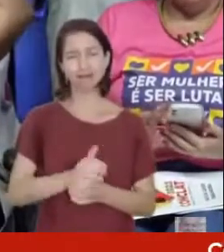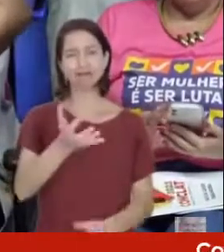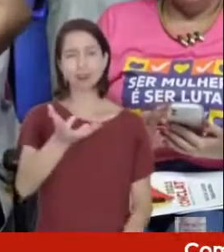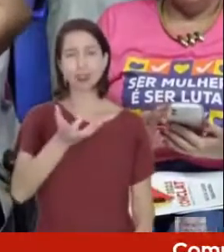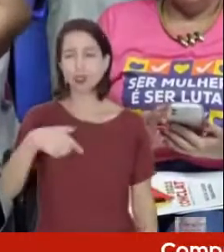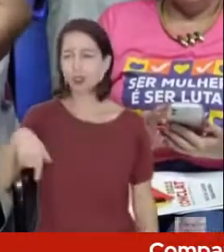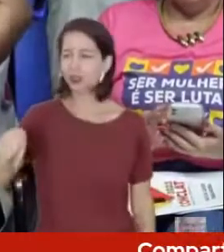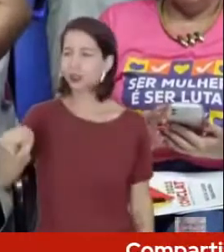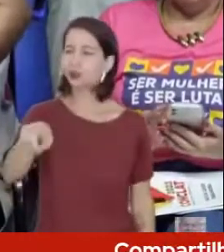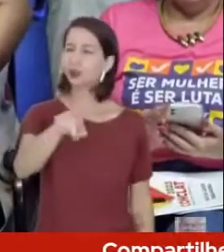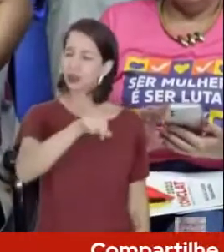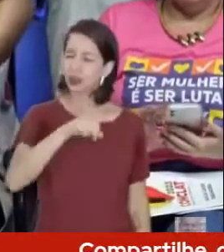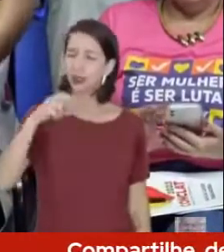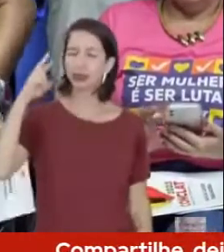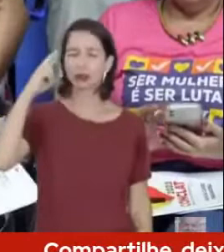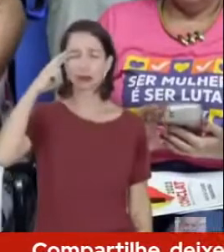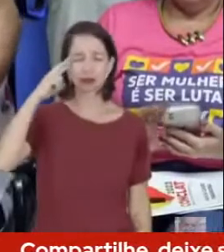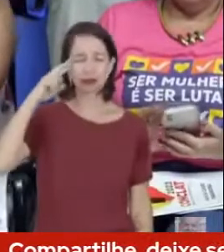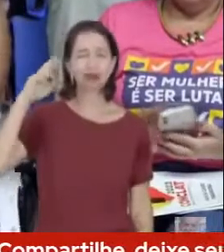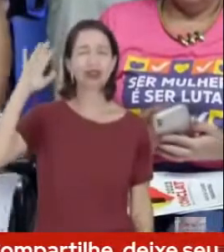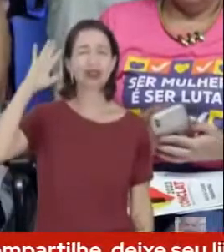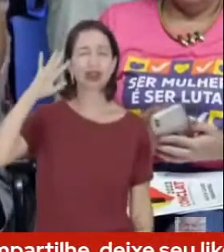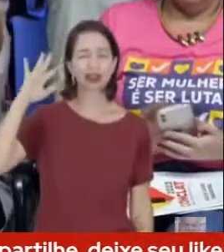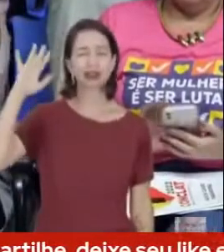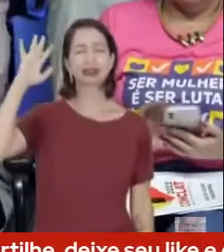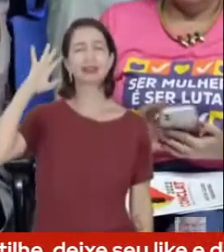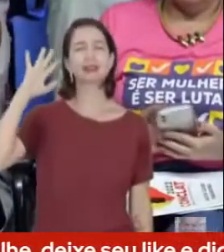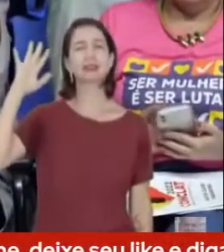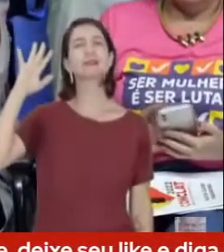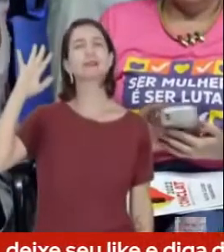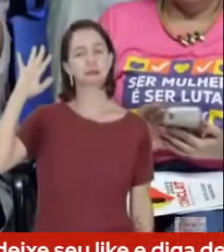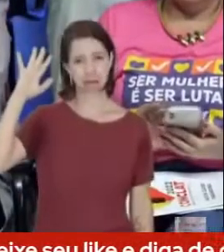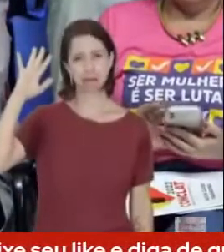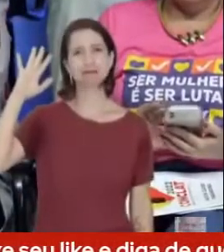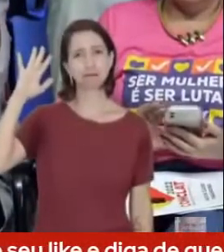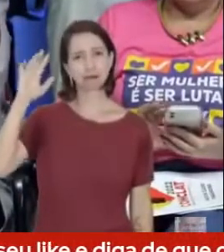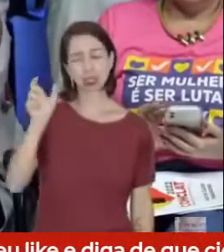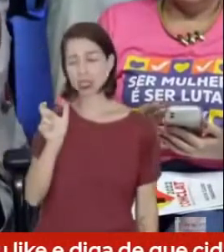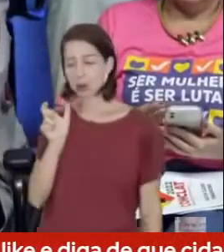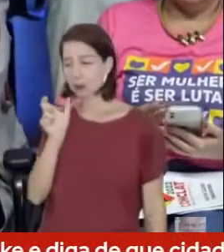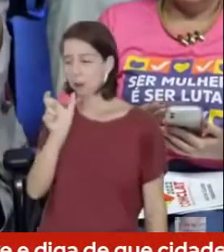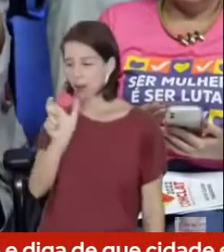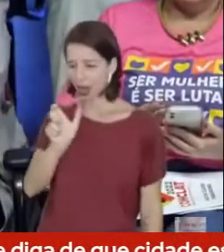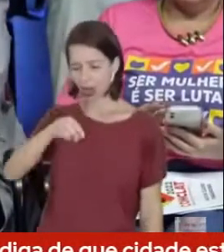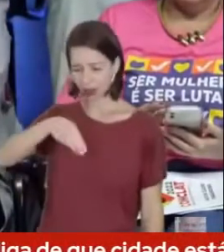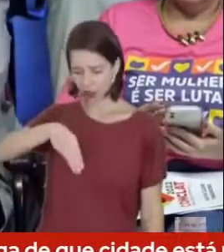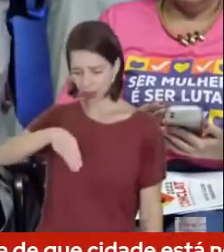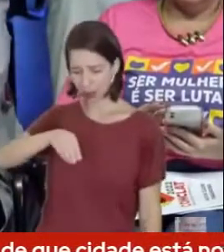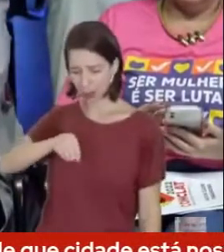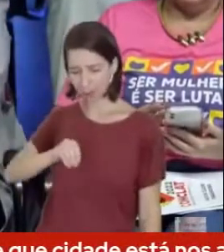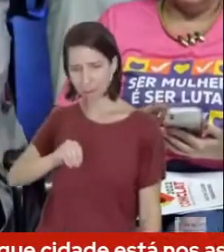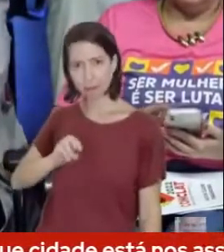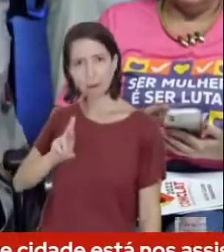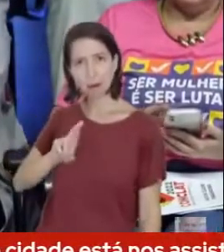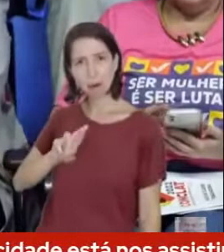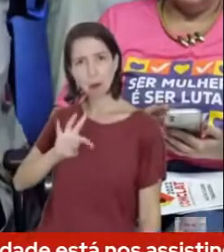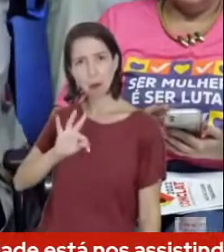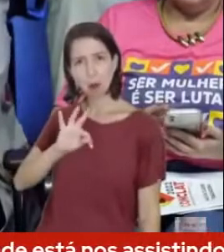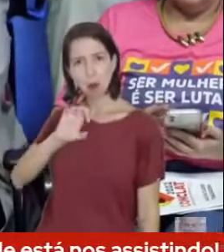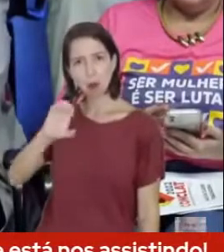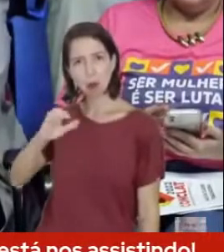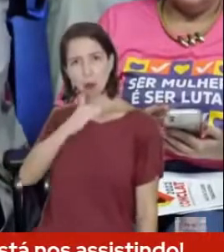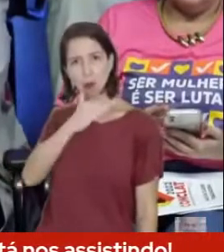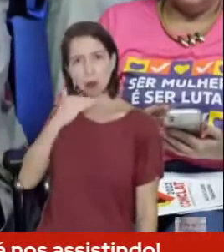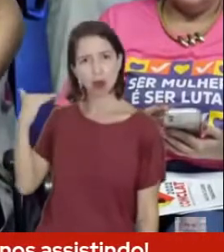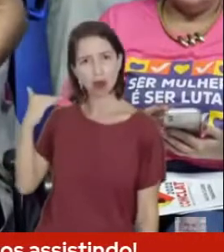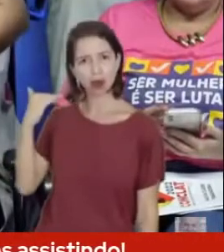se fala em morte, nós temos a desestruturação da família brasileira.